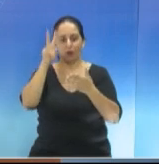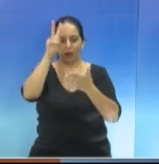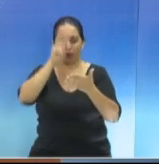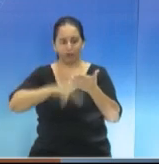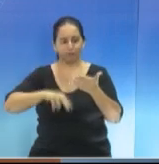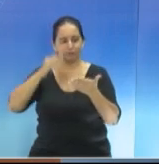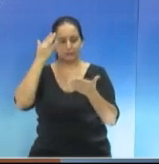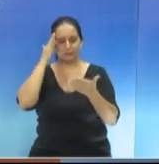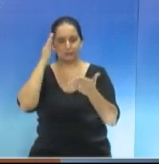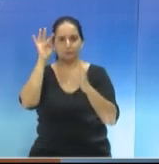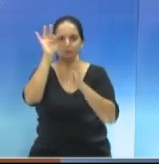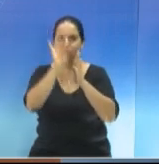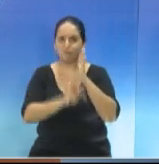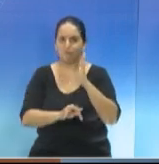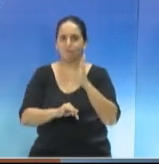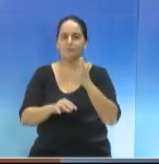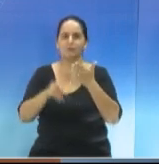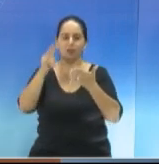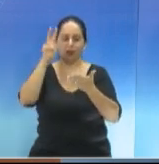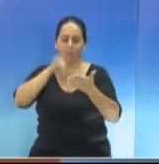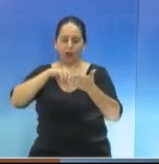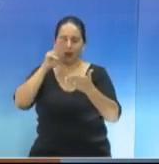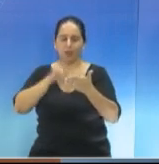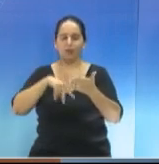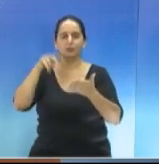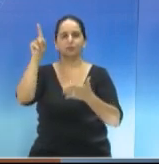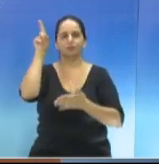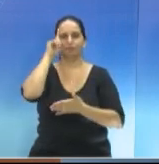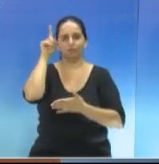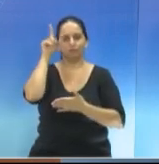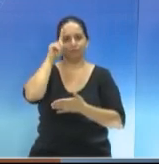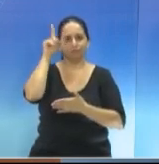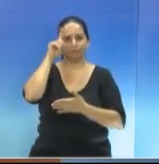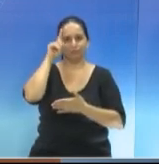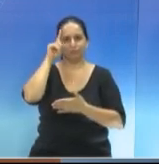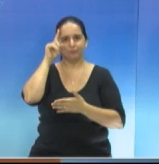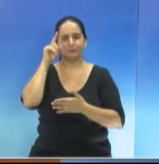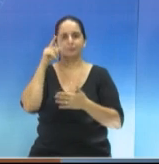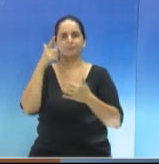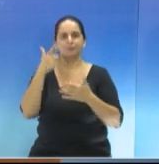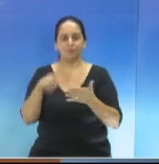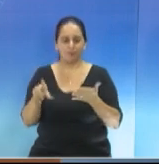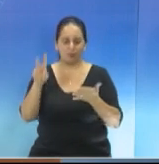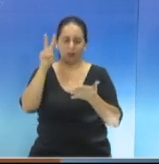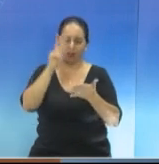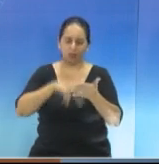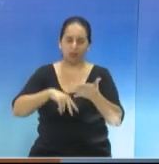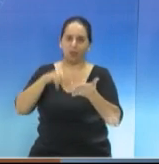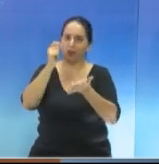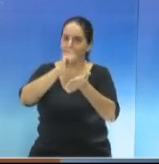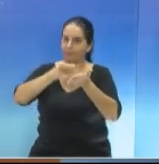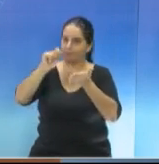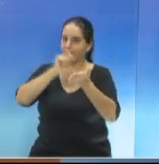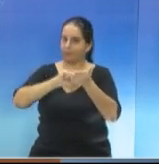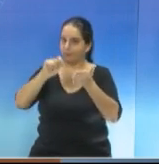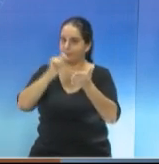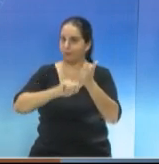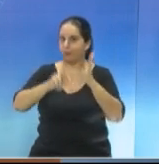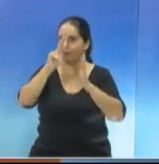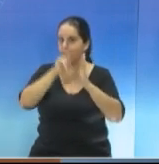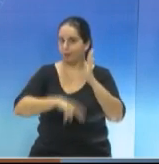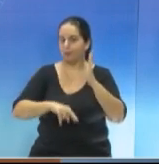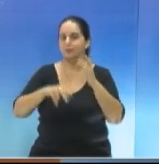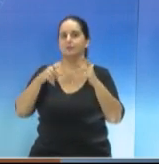com a leitura e interpretação. Exercitar, nesse momento, é ler, reler,